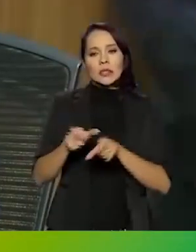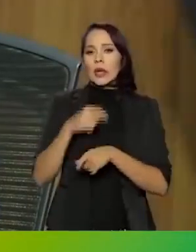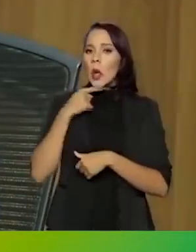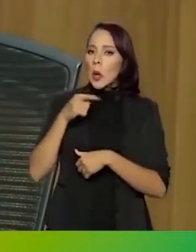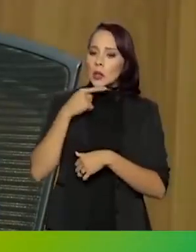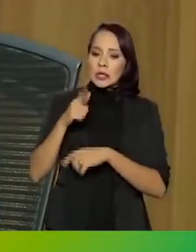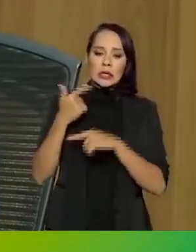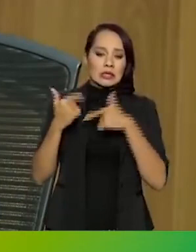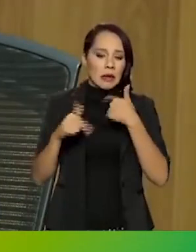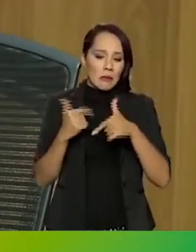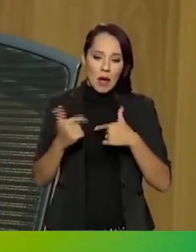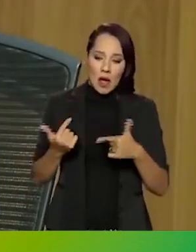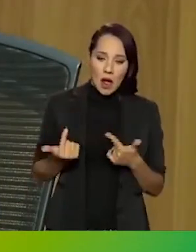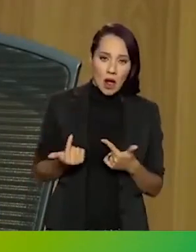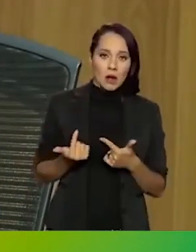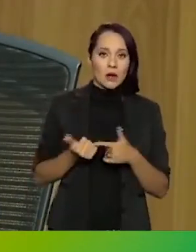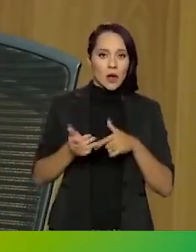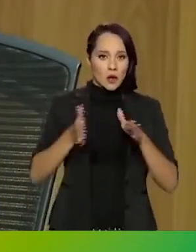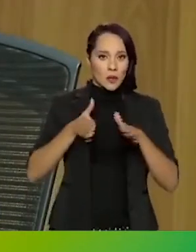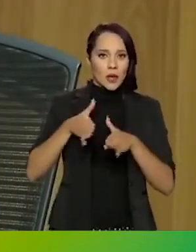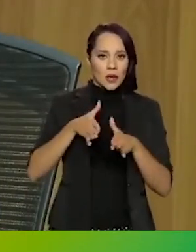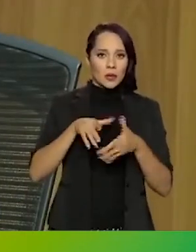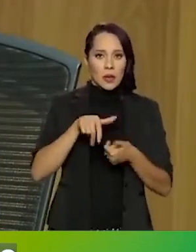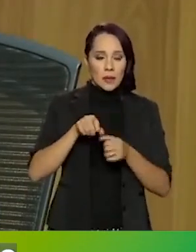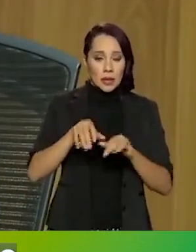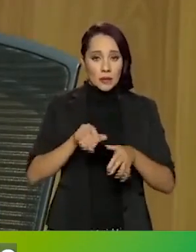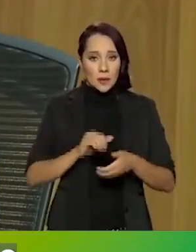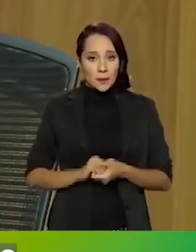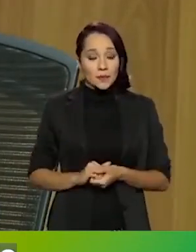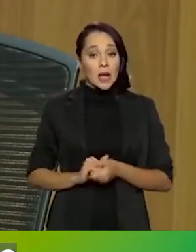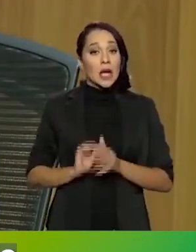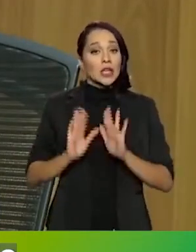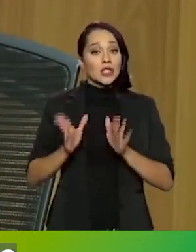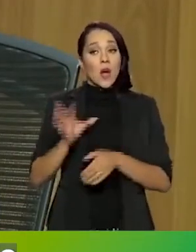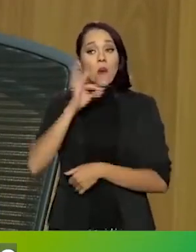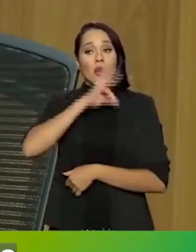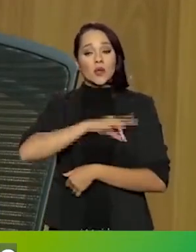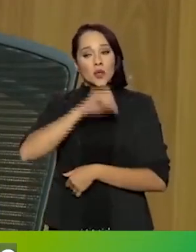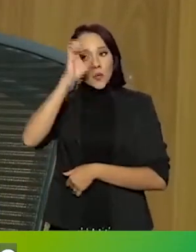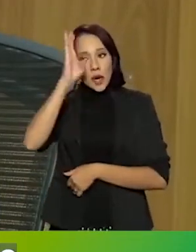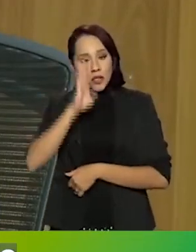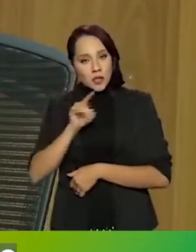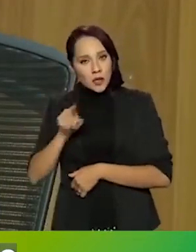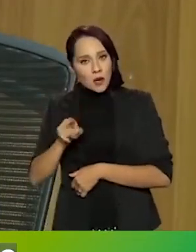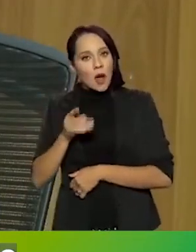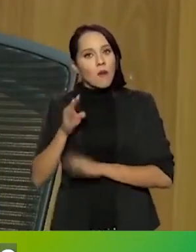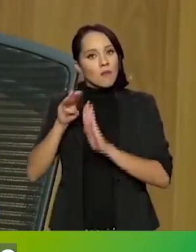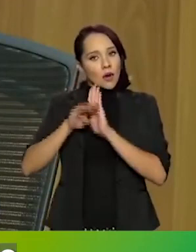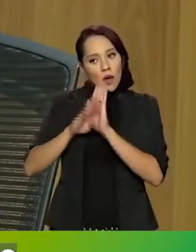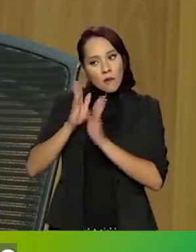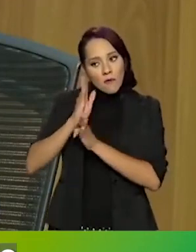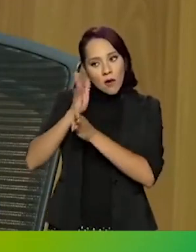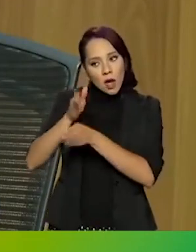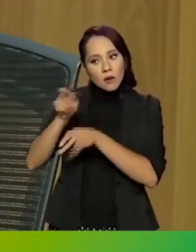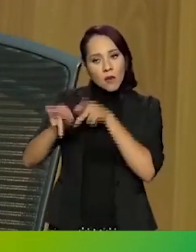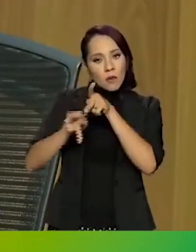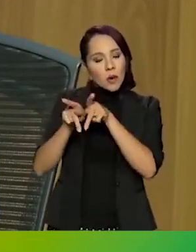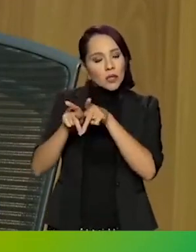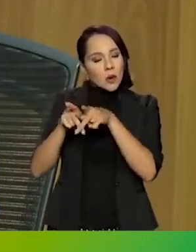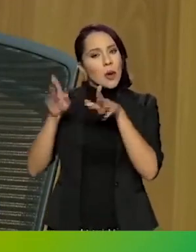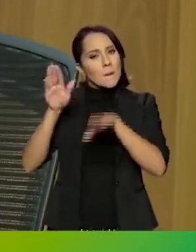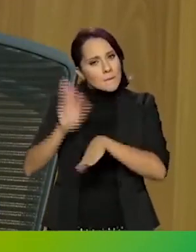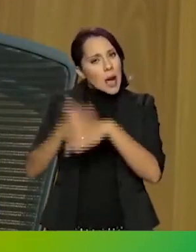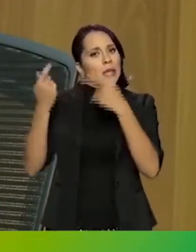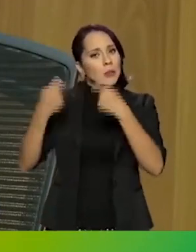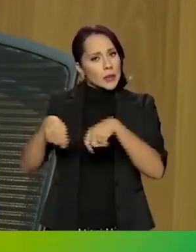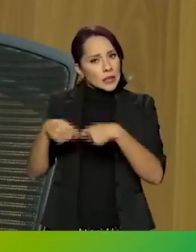impedidas de desenvolver suas atividades na economia informal já o auxílio Brasil é o programa destinado Justamente a população mais